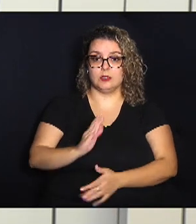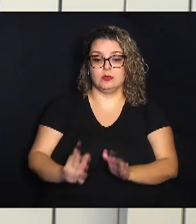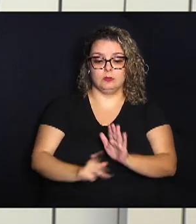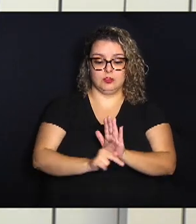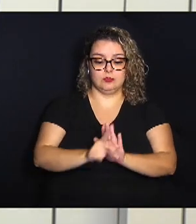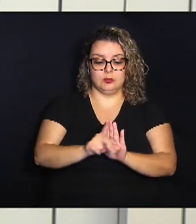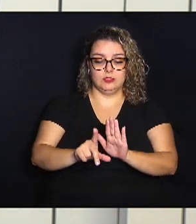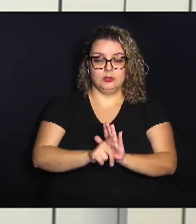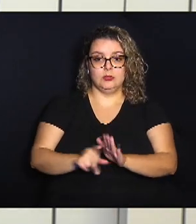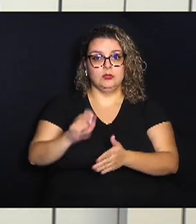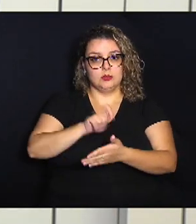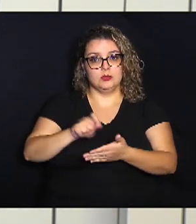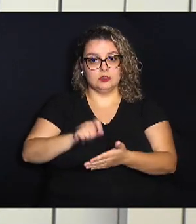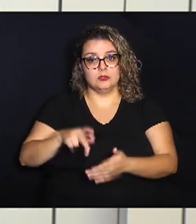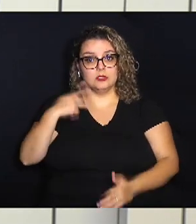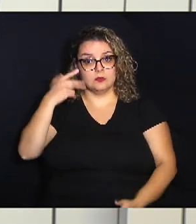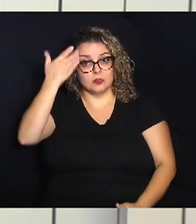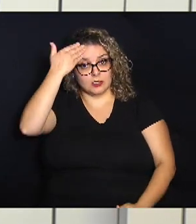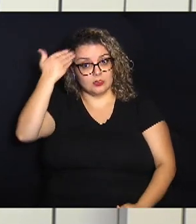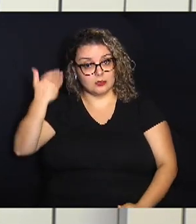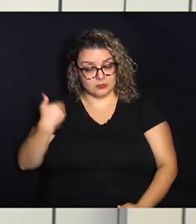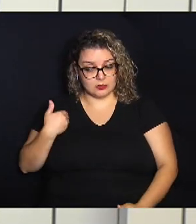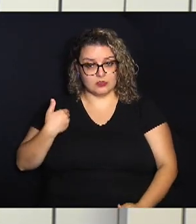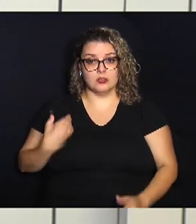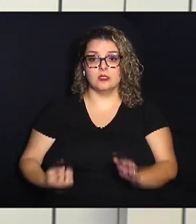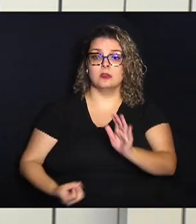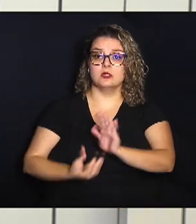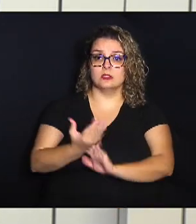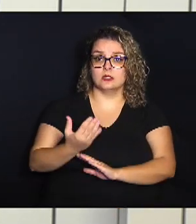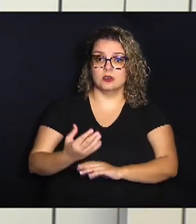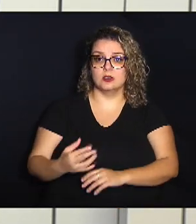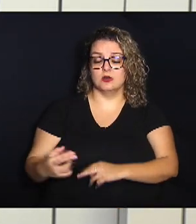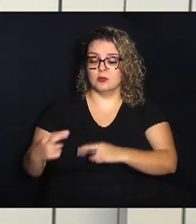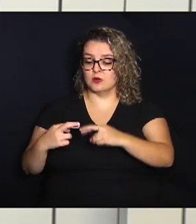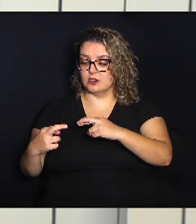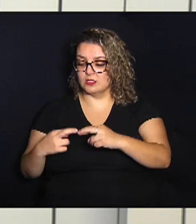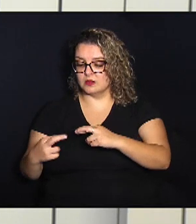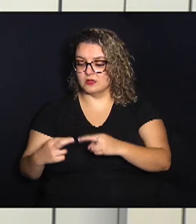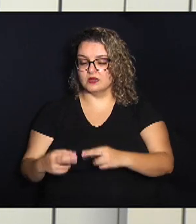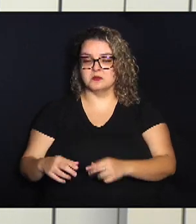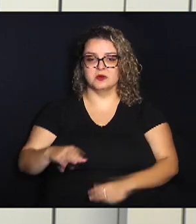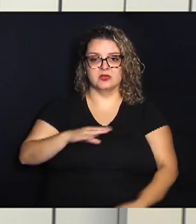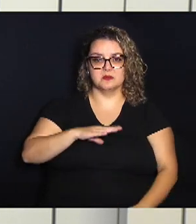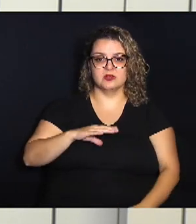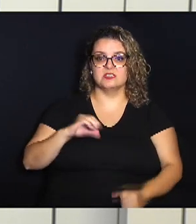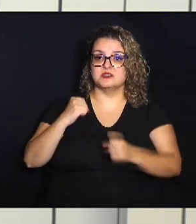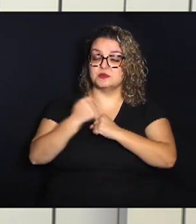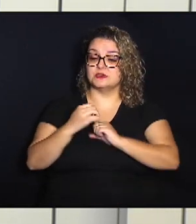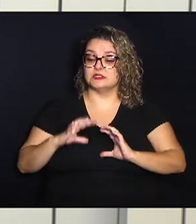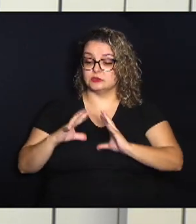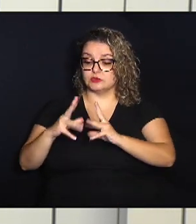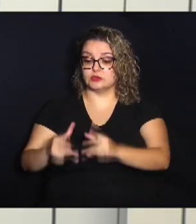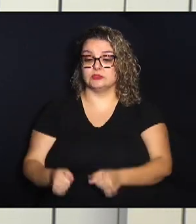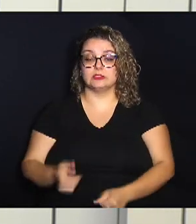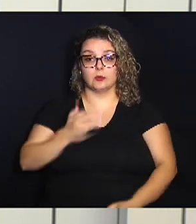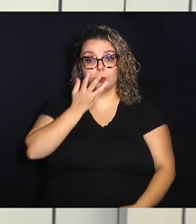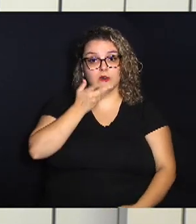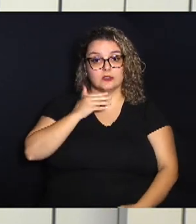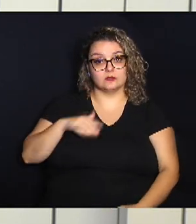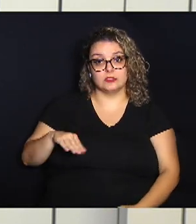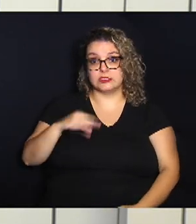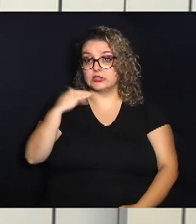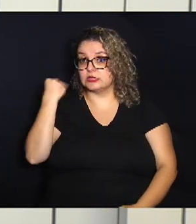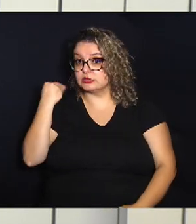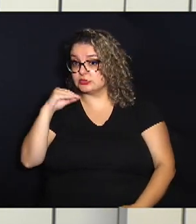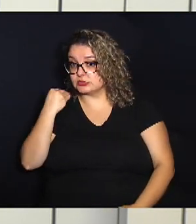de autoria da vereadora Débora Palermo, que cria o Observatório Municipal de Proteção Integral à Infância e